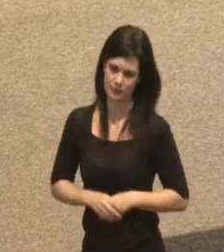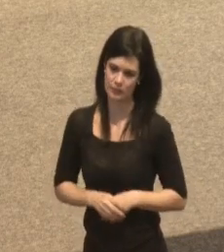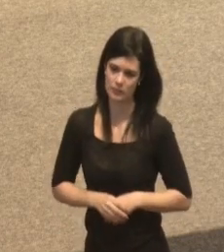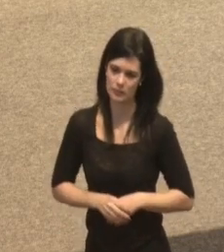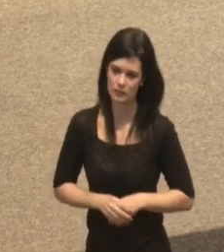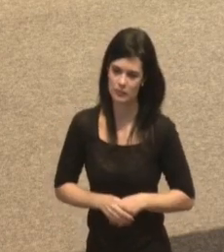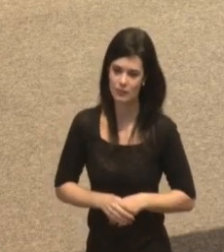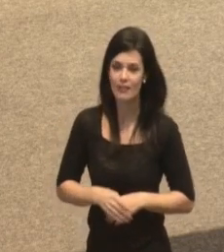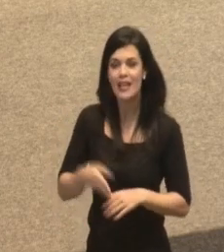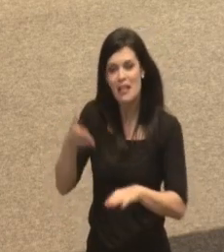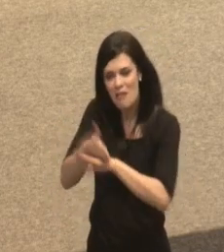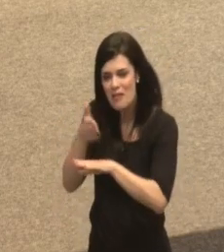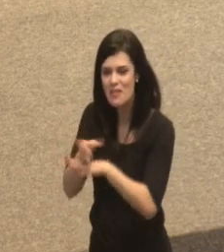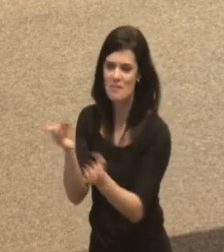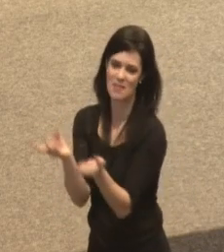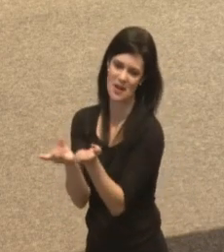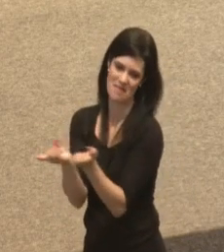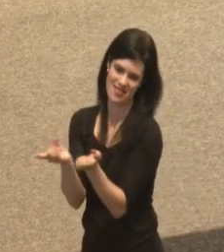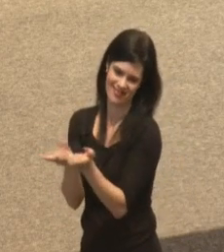na escola bíblica,